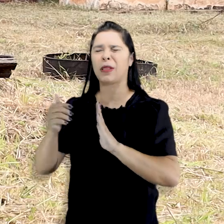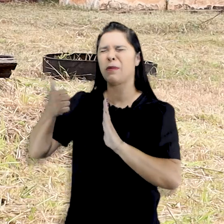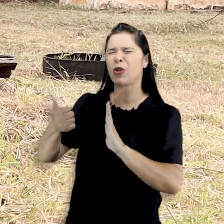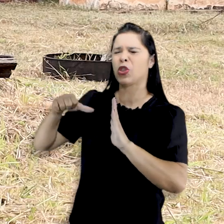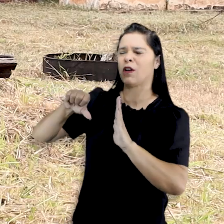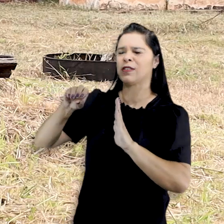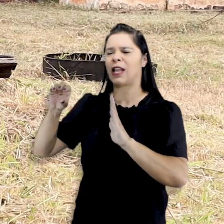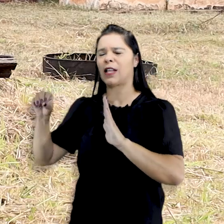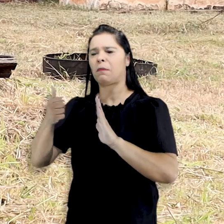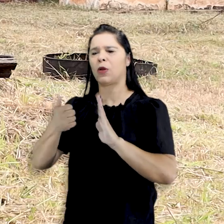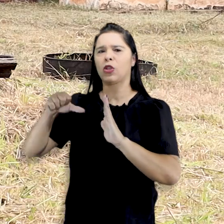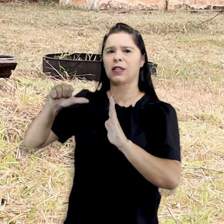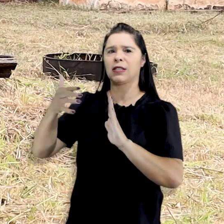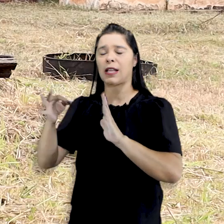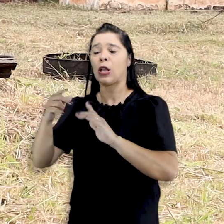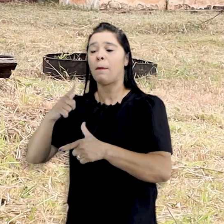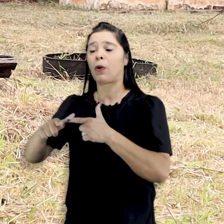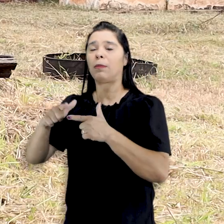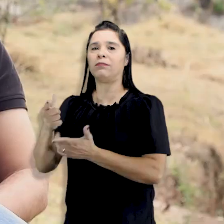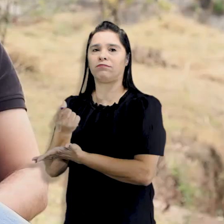1900, 1910.